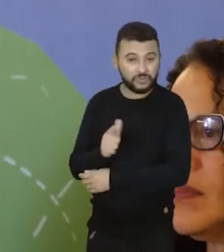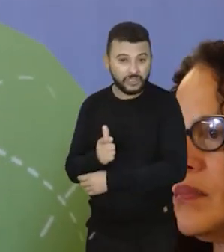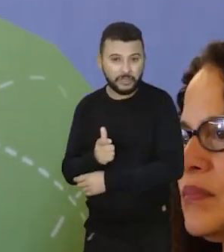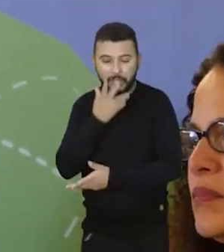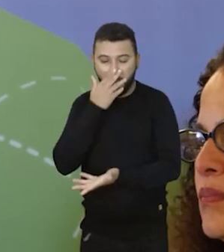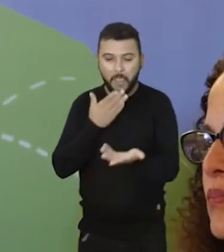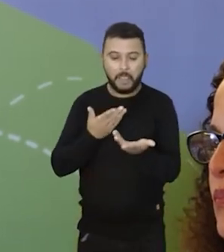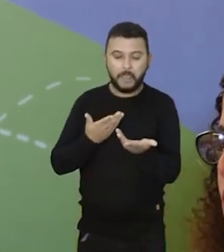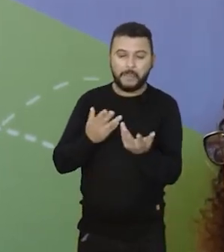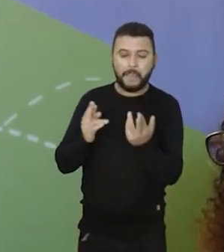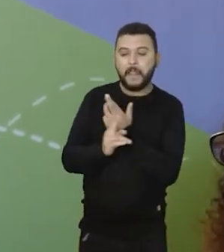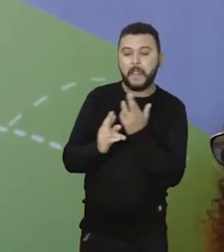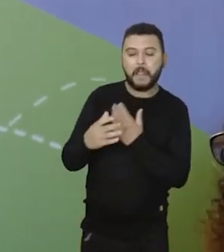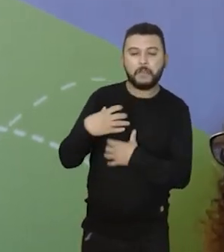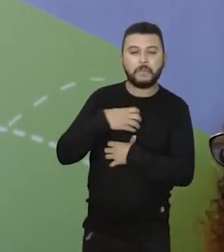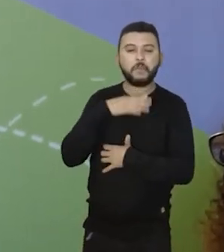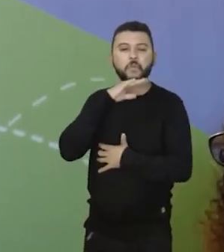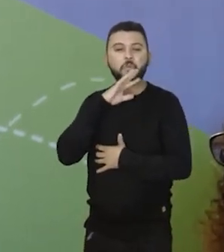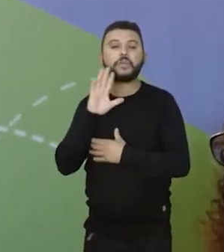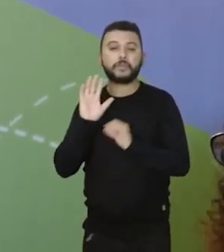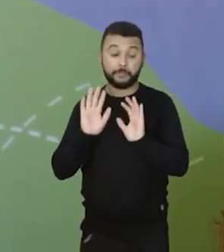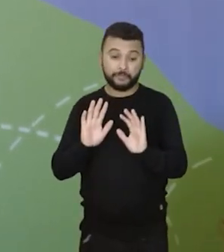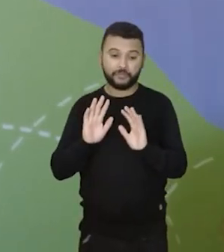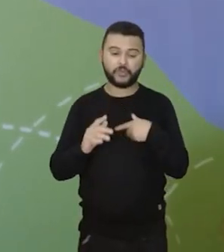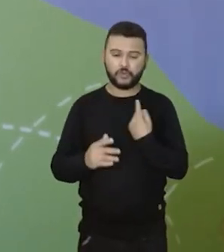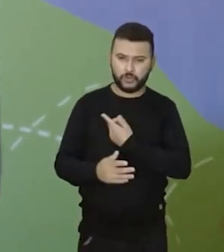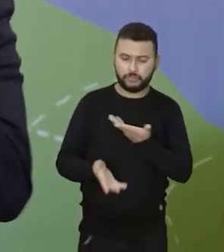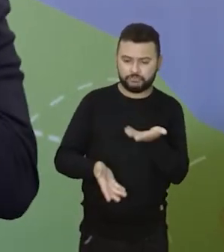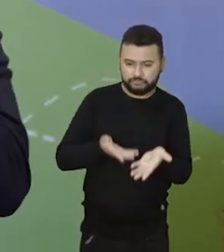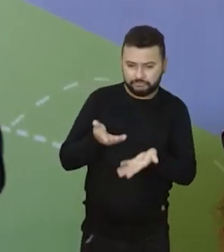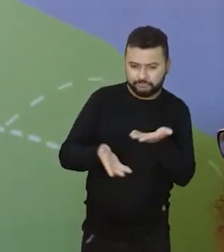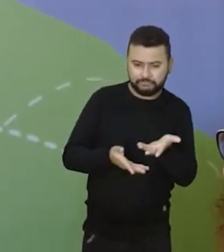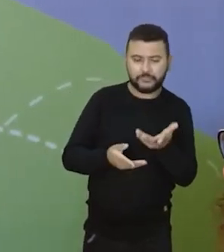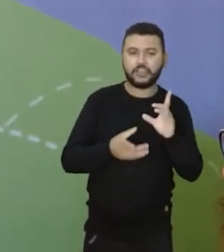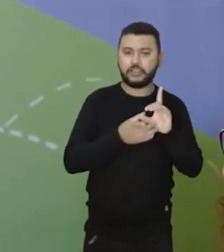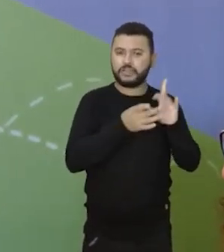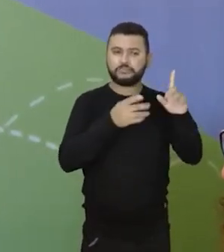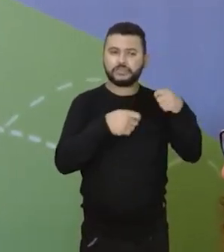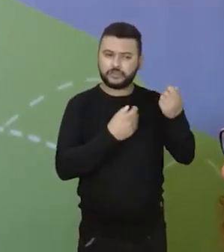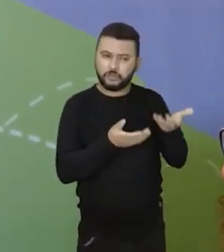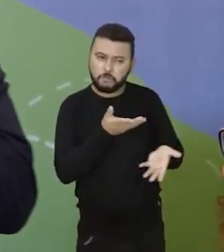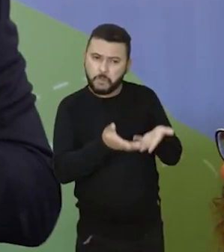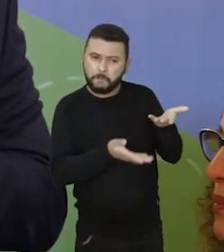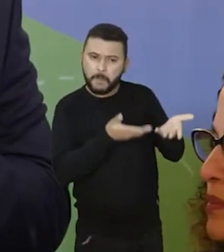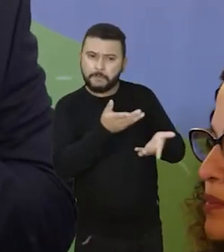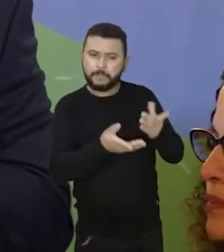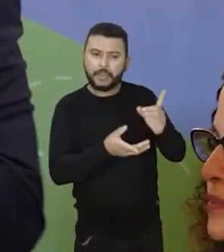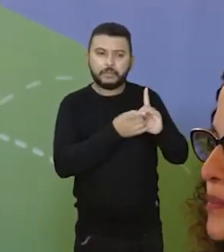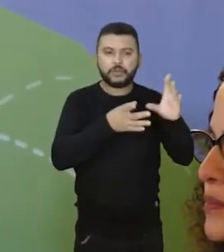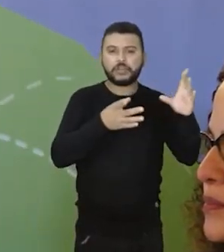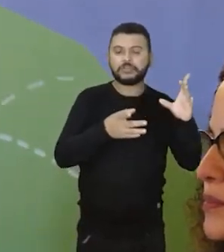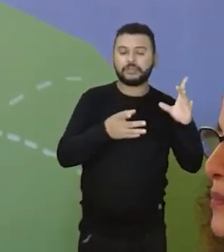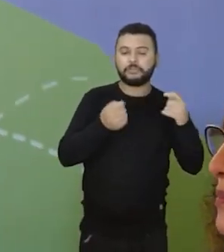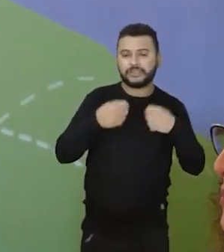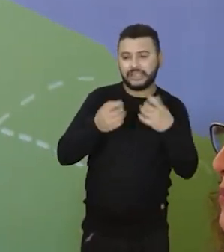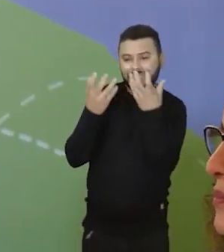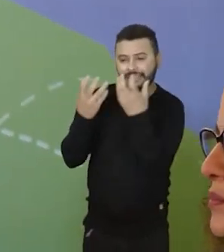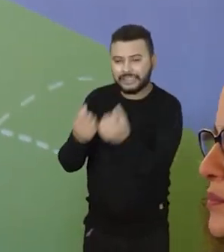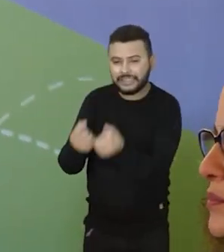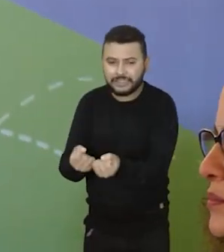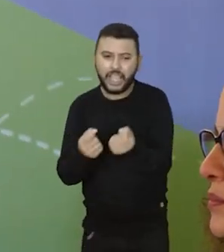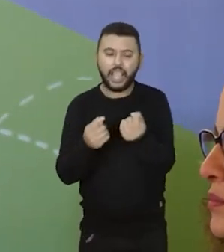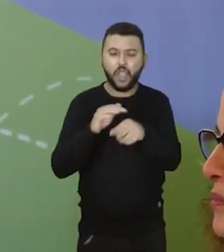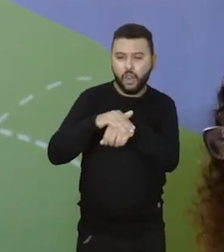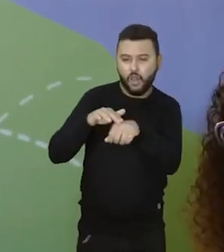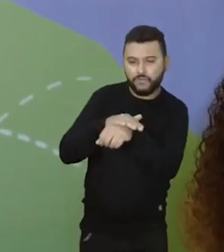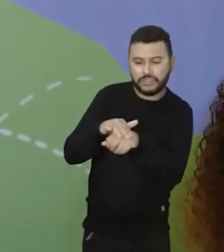a democracia é isso a democracia é você que está fazendo concessão toda hora Conquista toda hora a derrota toda hora